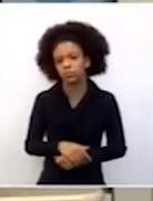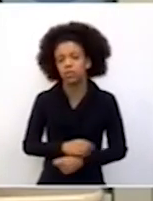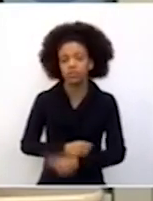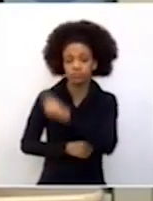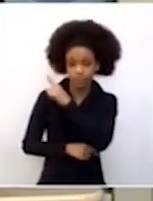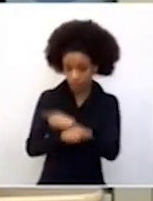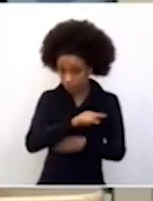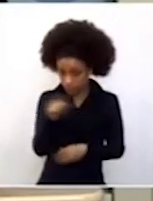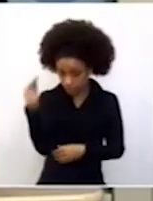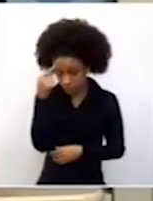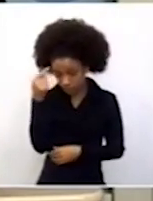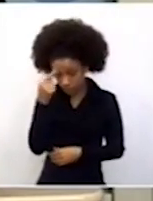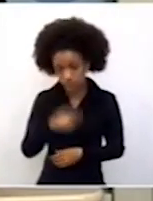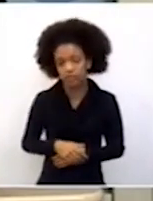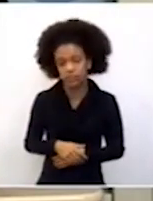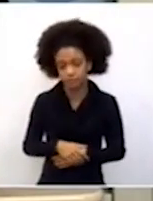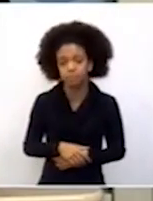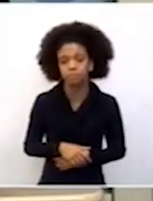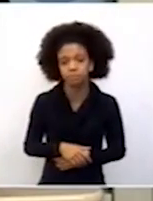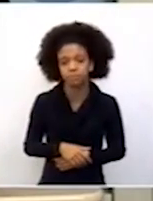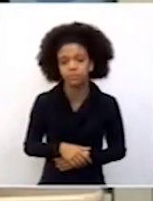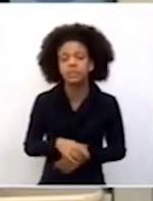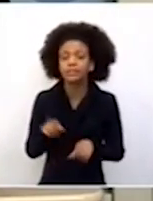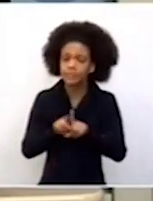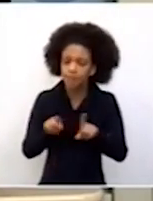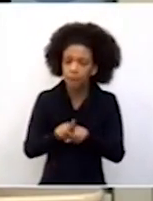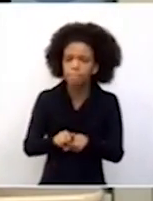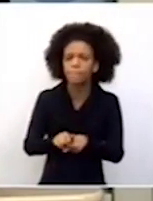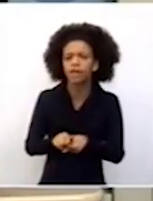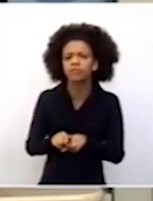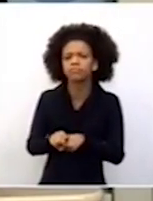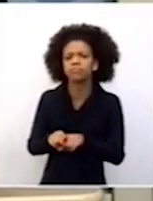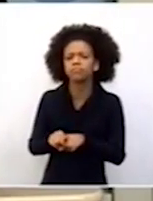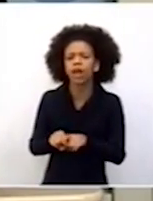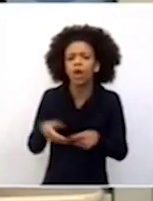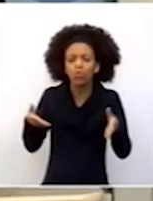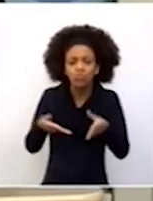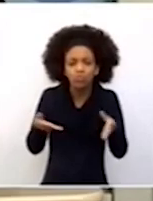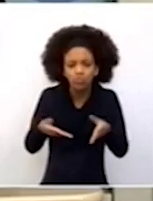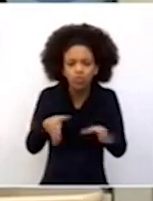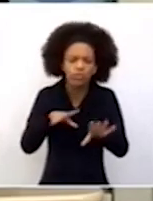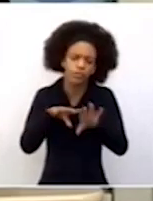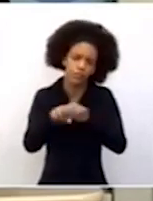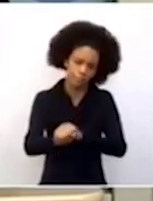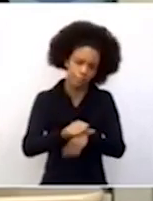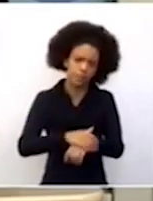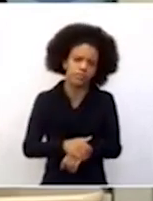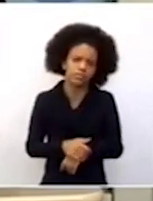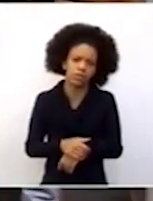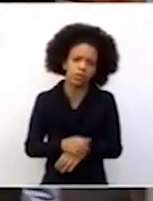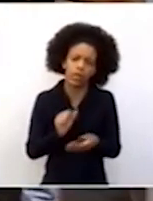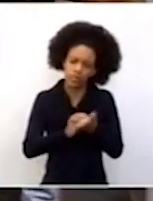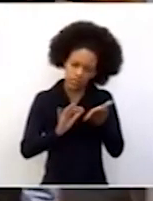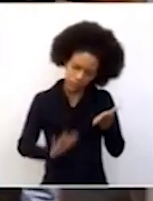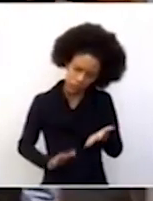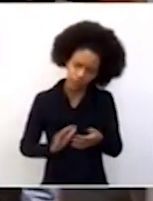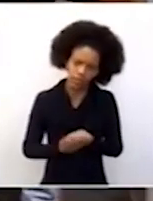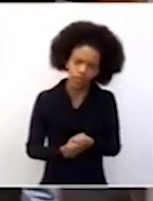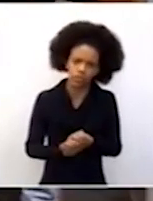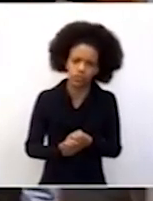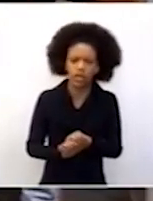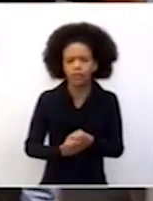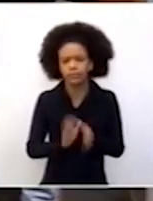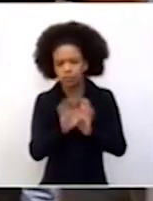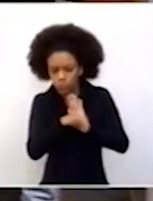tempinhos, professores pensarem nessa questão aí e também refletir o momento que nós tivemos nessa TPC, né, das atividades, das intenções